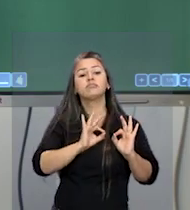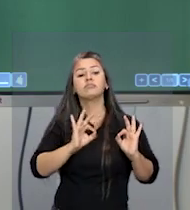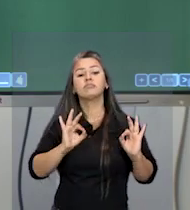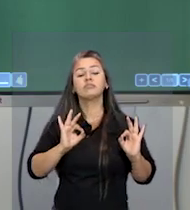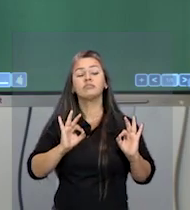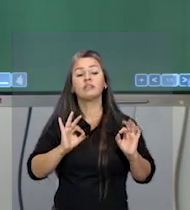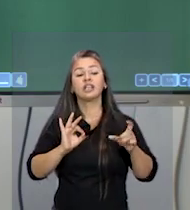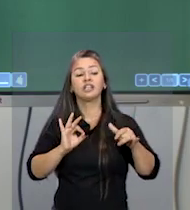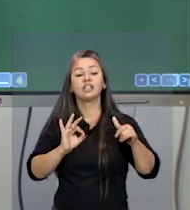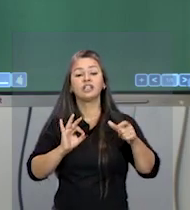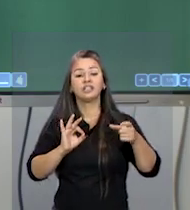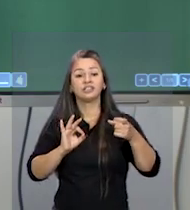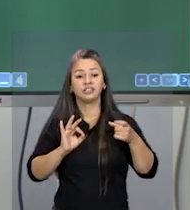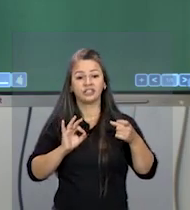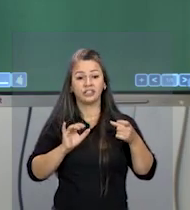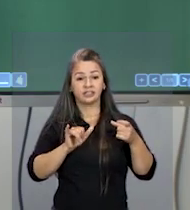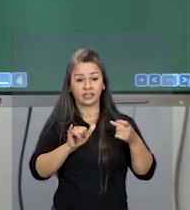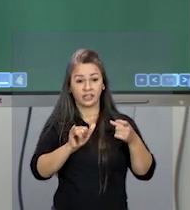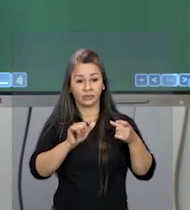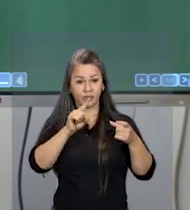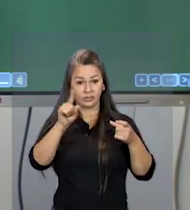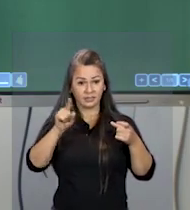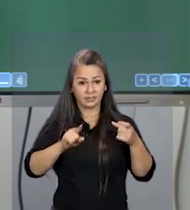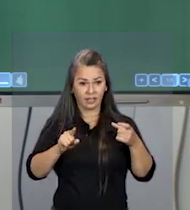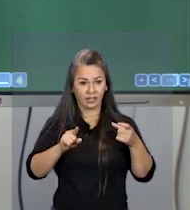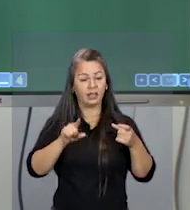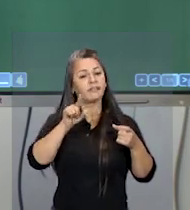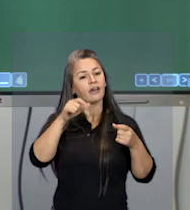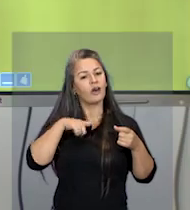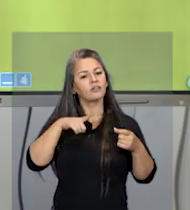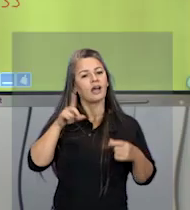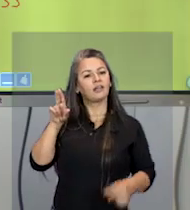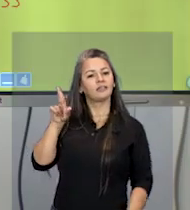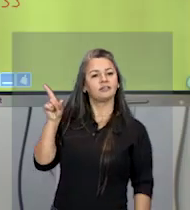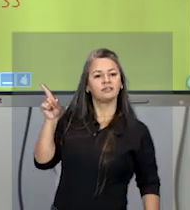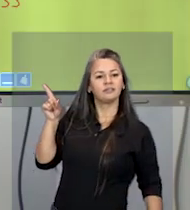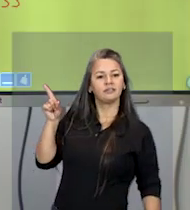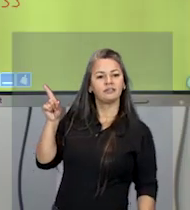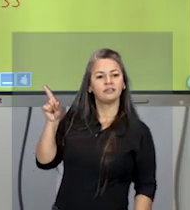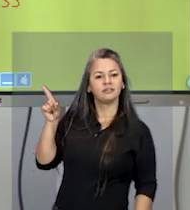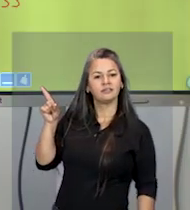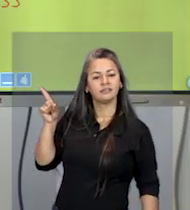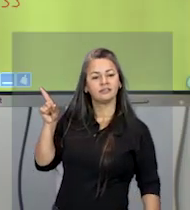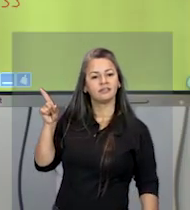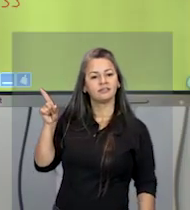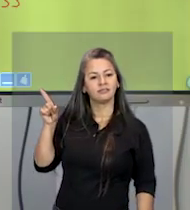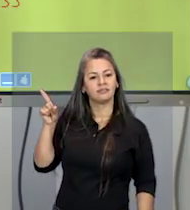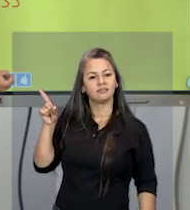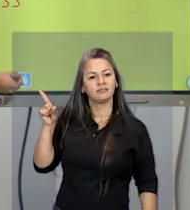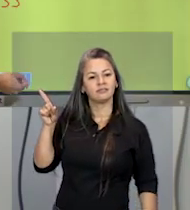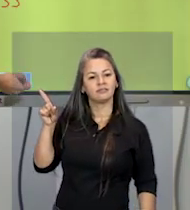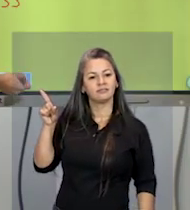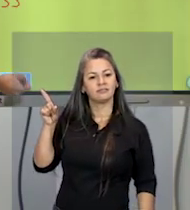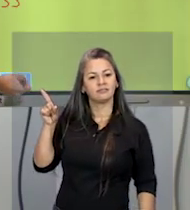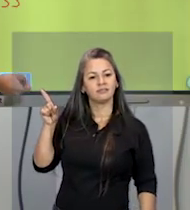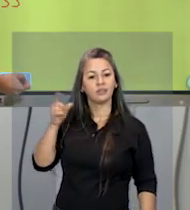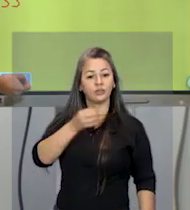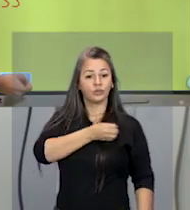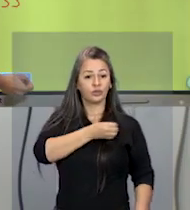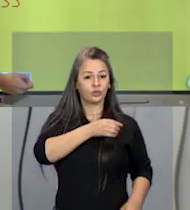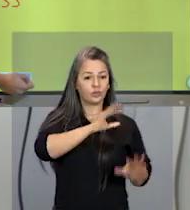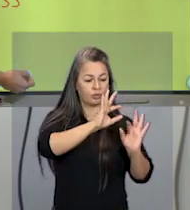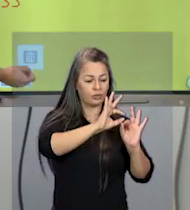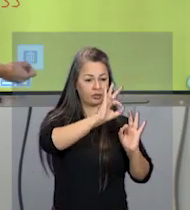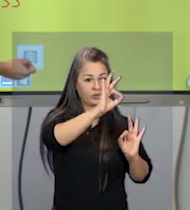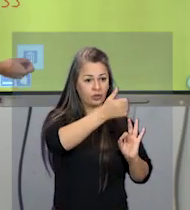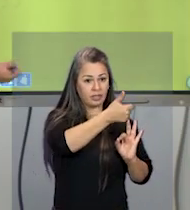x, y e z? Então eu vou utilizar a mesma relação e vou utilizar os valores dos lados 15,